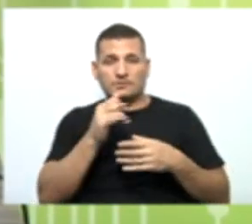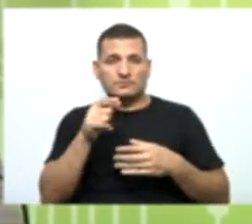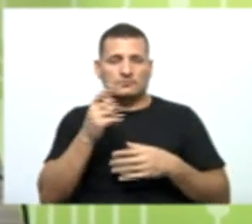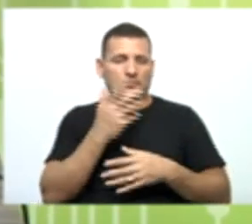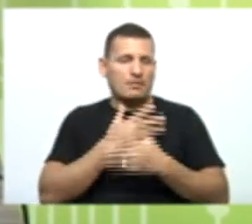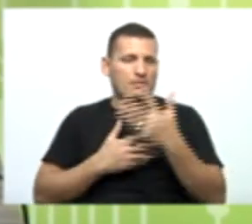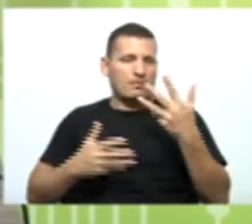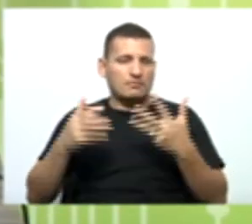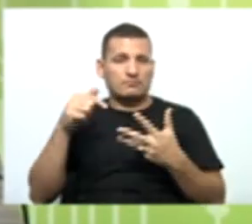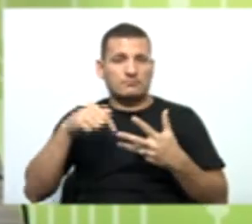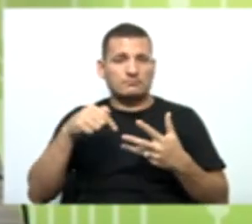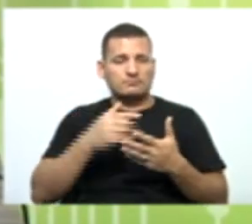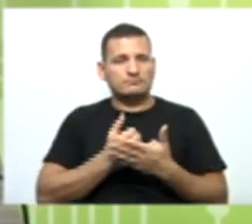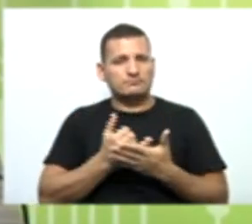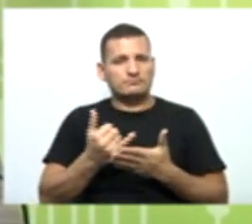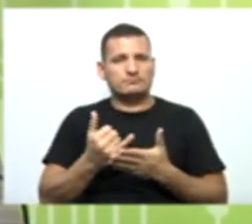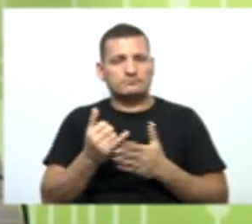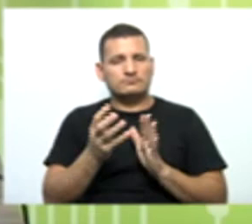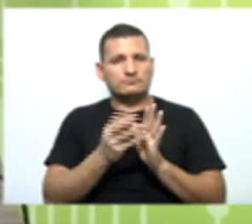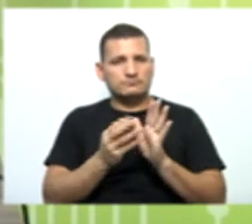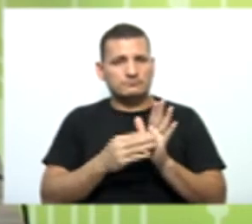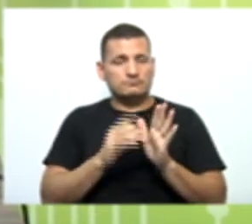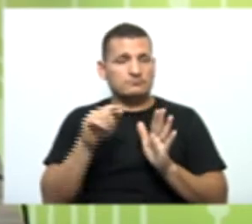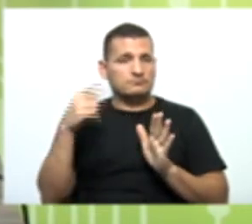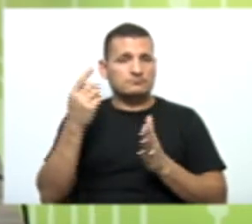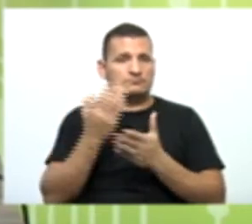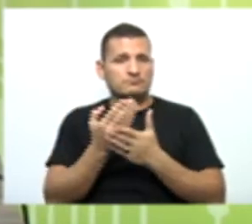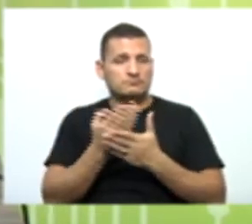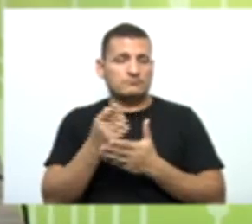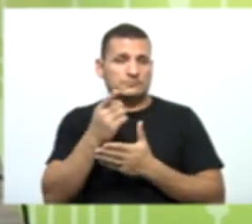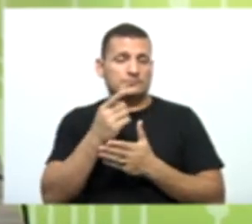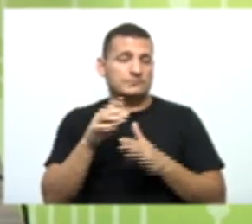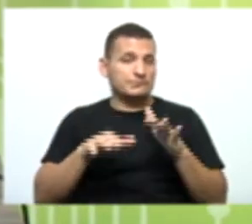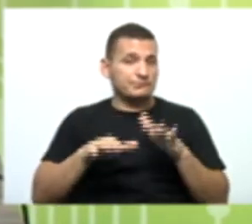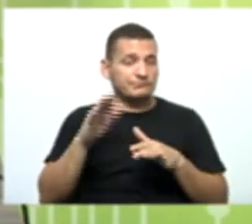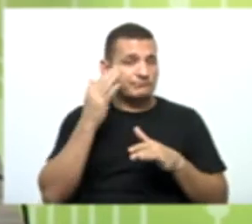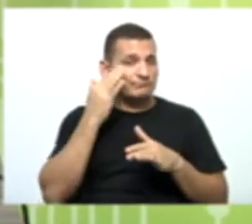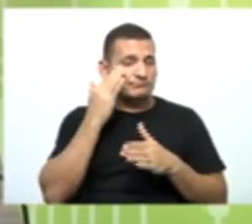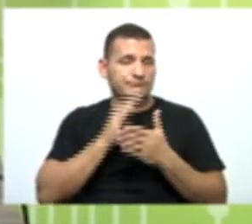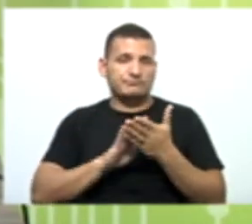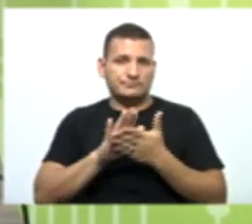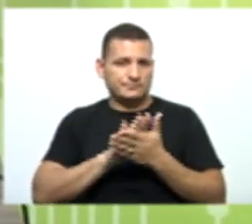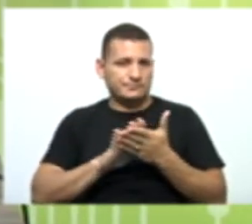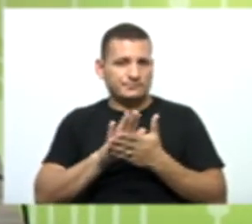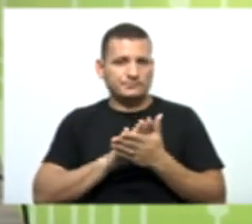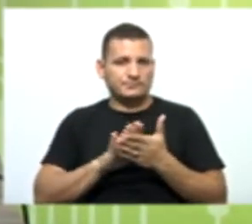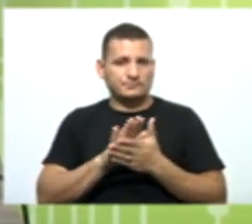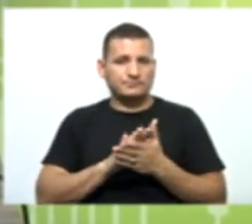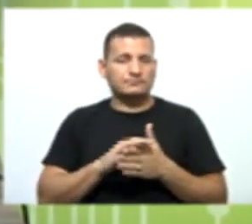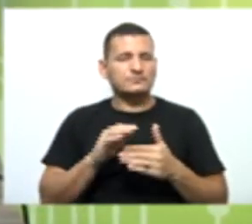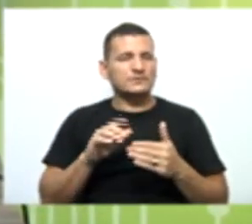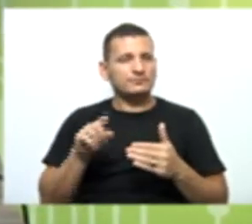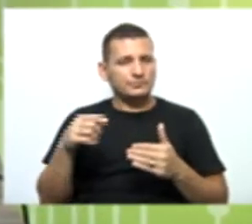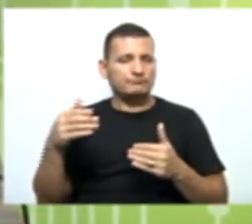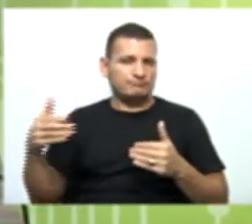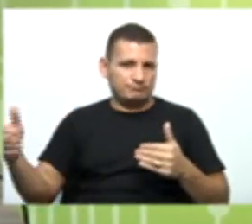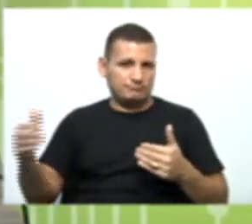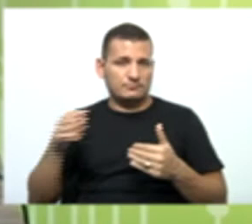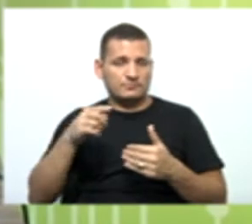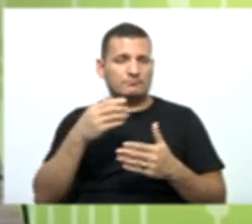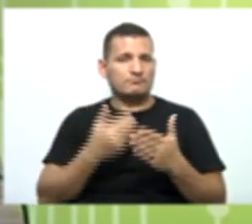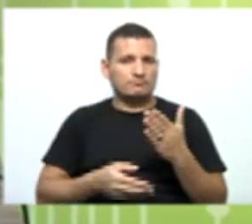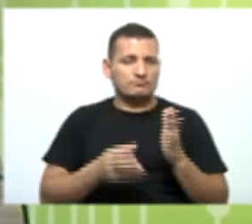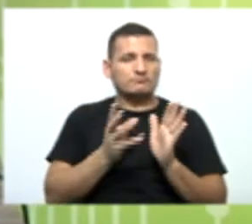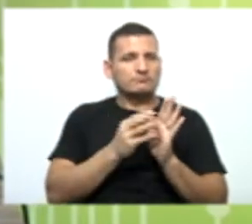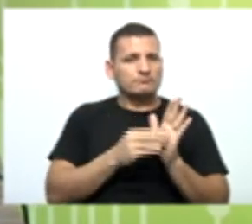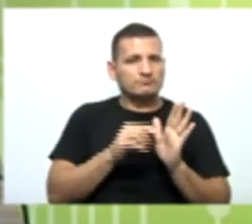nesse conteúdo introdutório, na próxima aula você pode não entender o que vai ser explicado lá. E assim sucessivamente. Se você se perde no